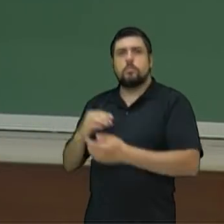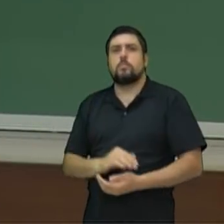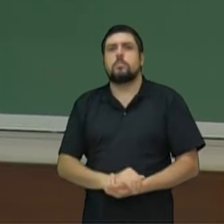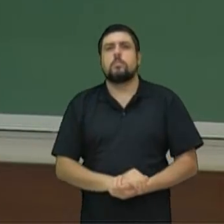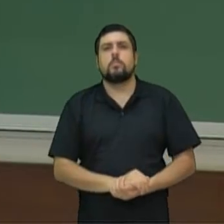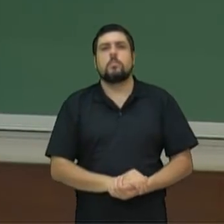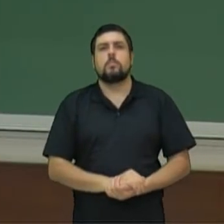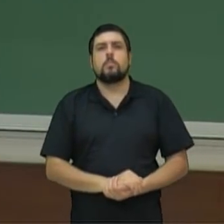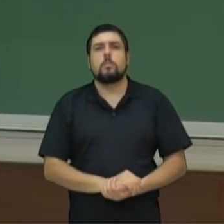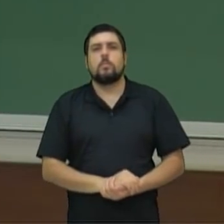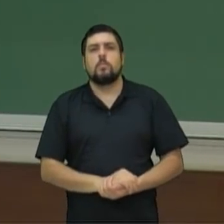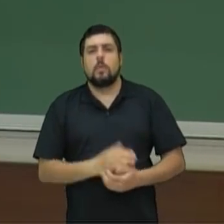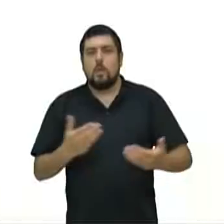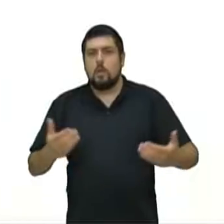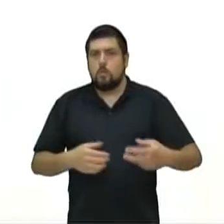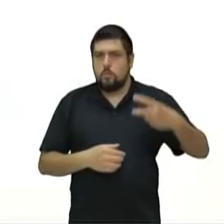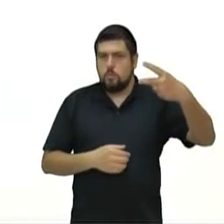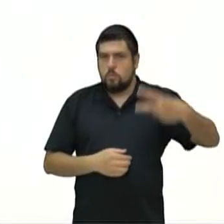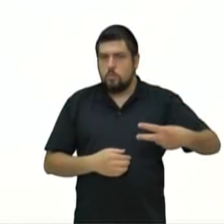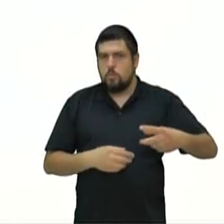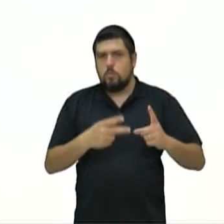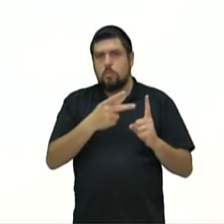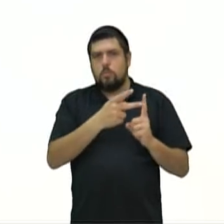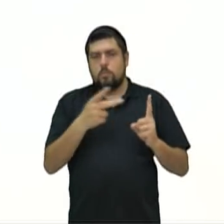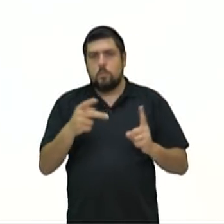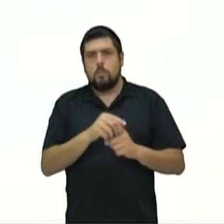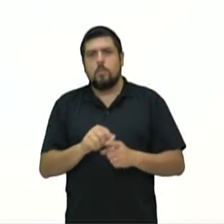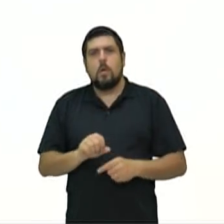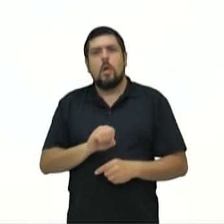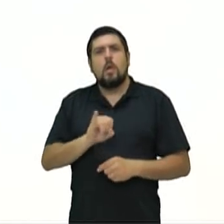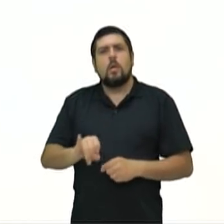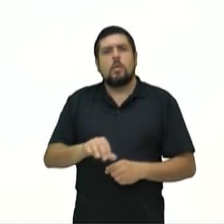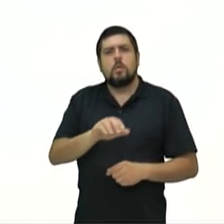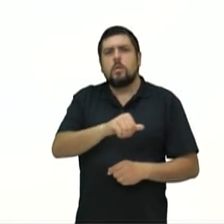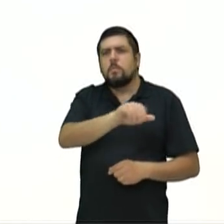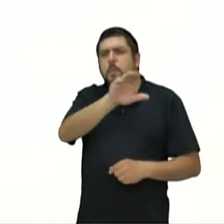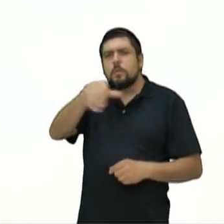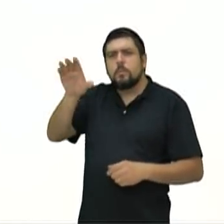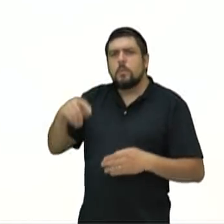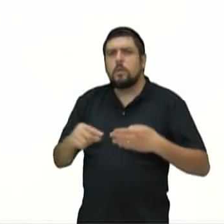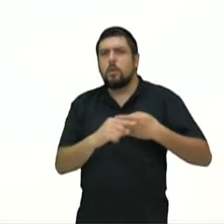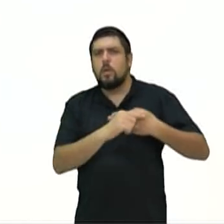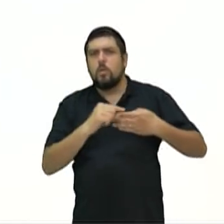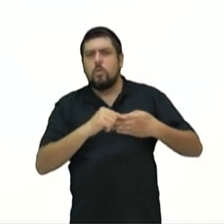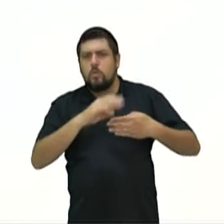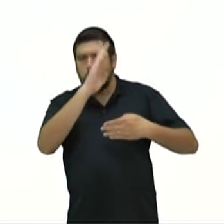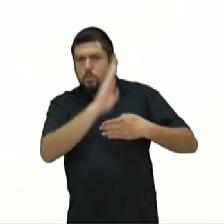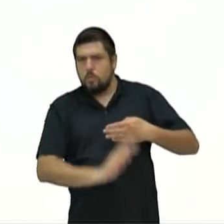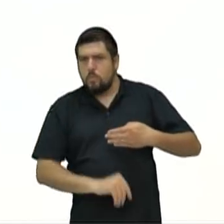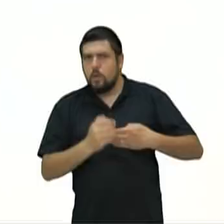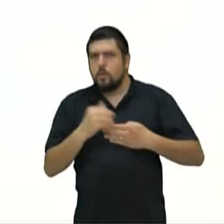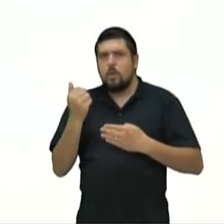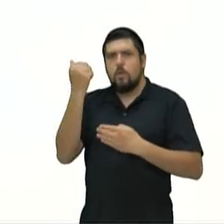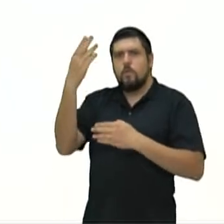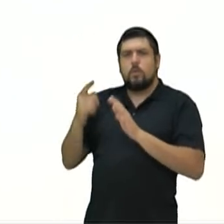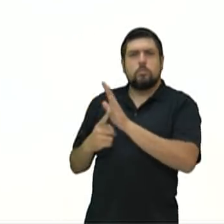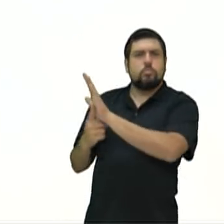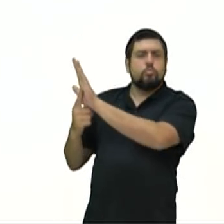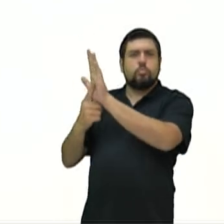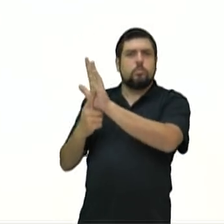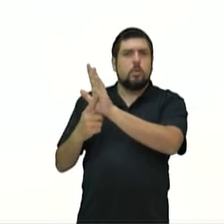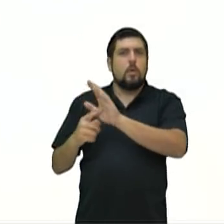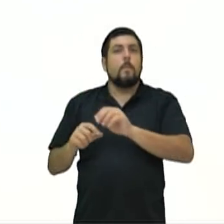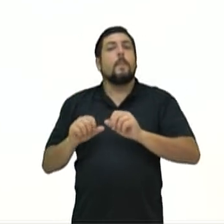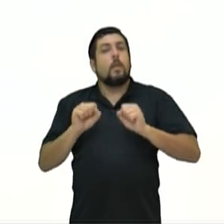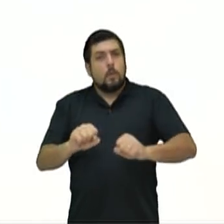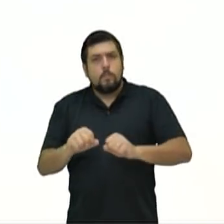segundo parágrafo, aqui é o segundo parágrafo. Se mais autores brasileiros fossem publicados no exterior, está falando da transformação social ainda, poderíamos